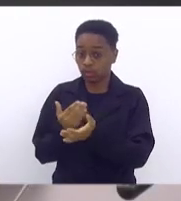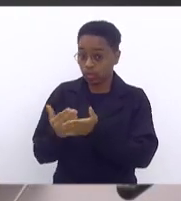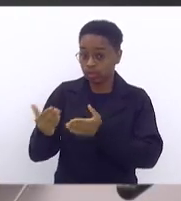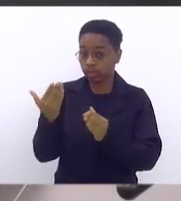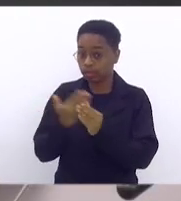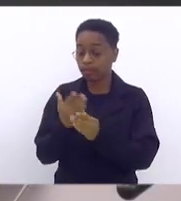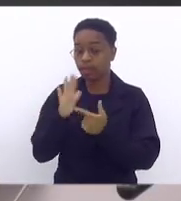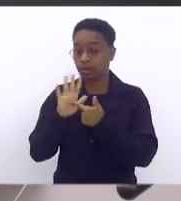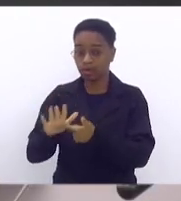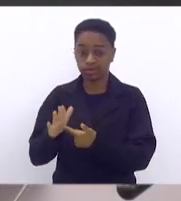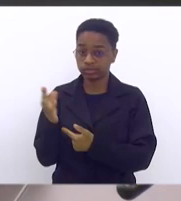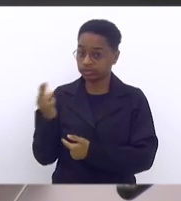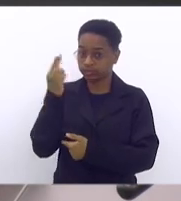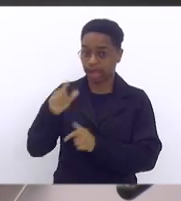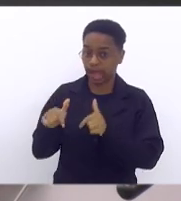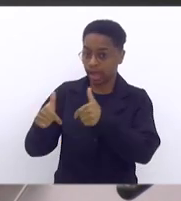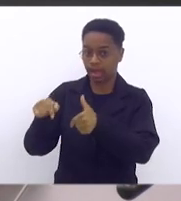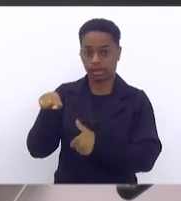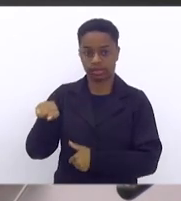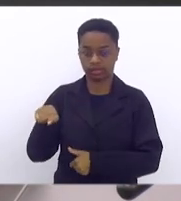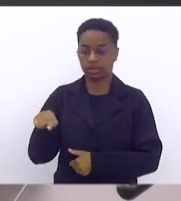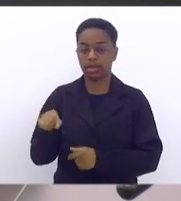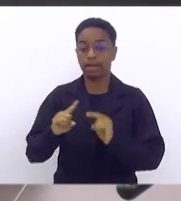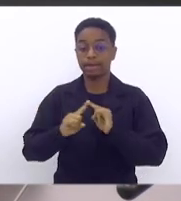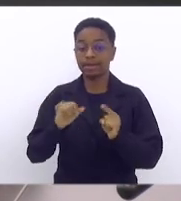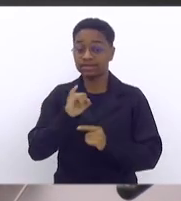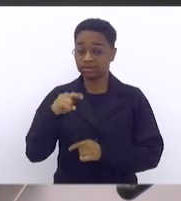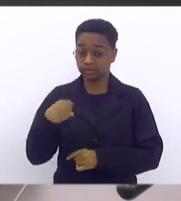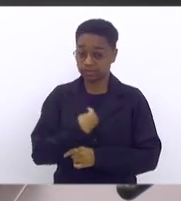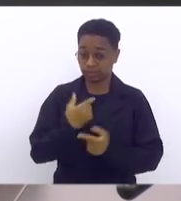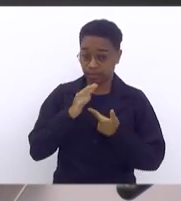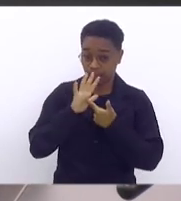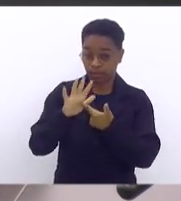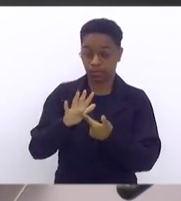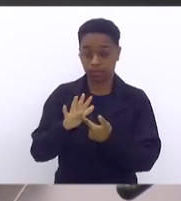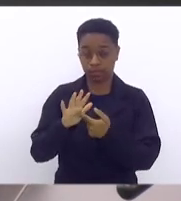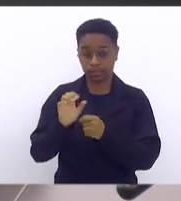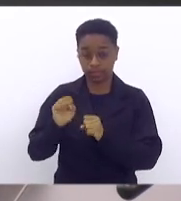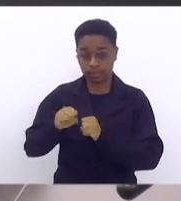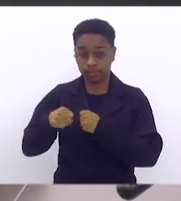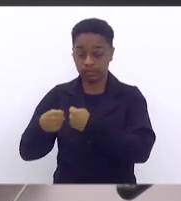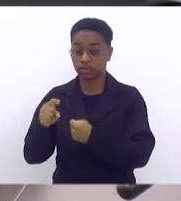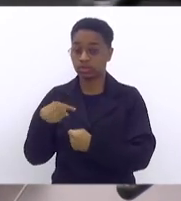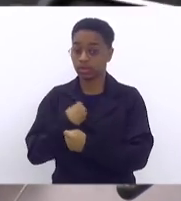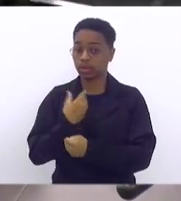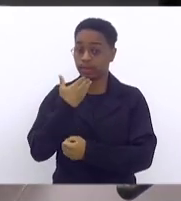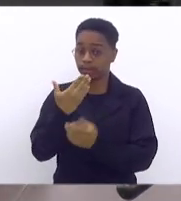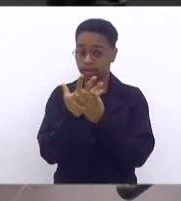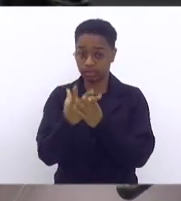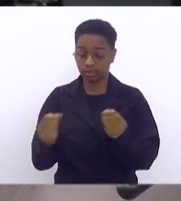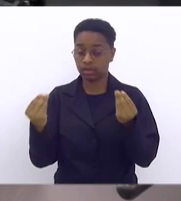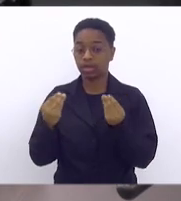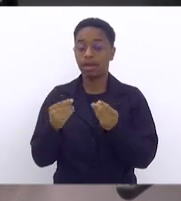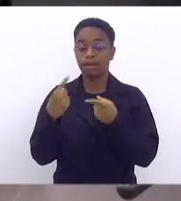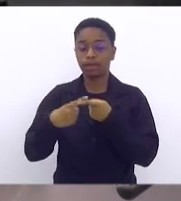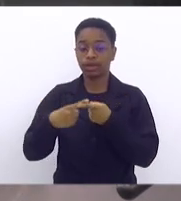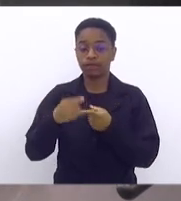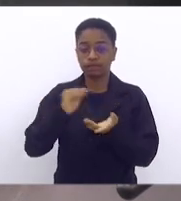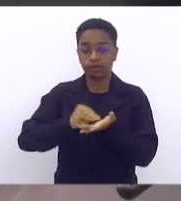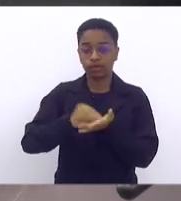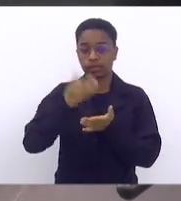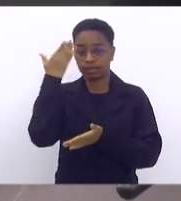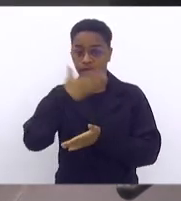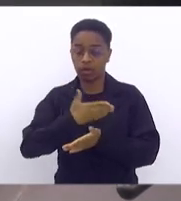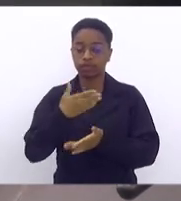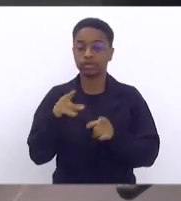tivesse praticado aquele ato. Então, quando a gente apresenta a defesa, a gente pede, por exemplo, uma absolvição sumária por ausência de provas, por inexistência do